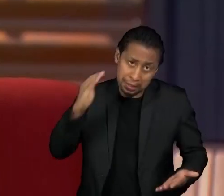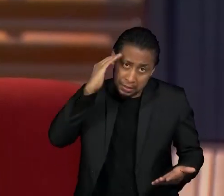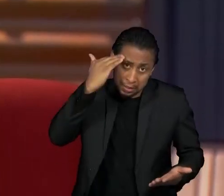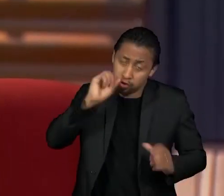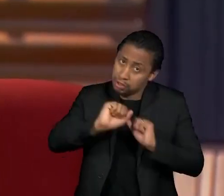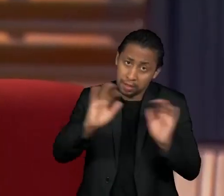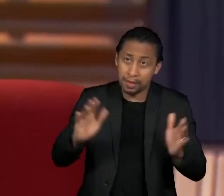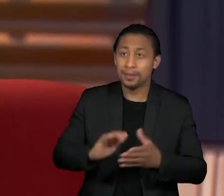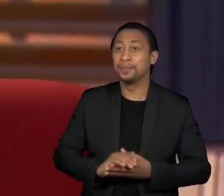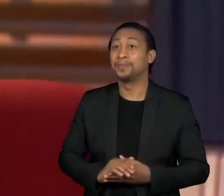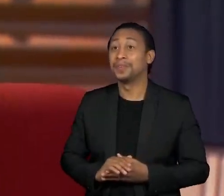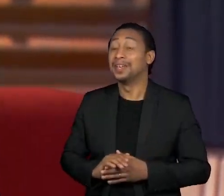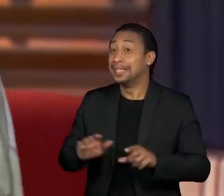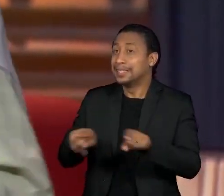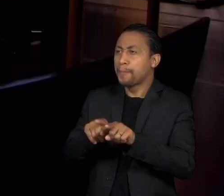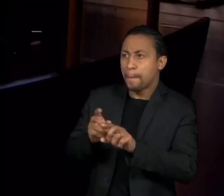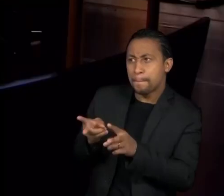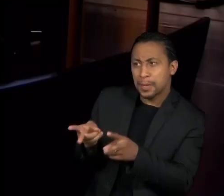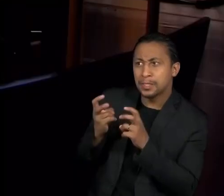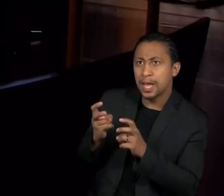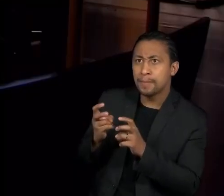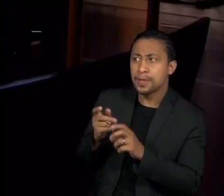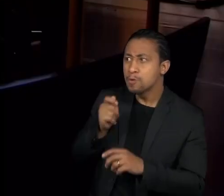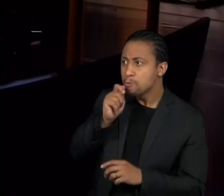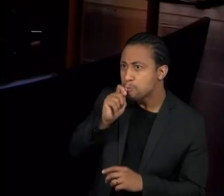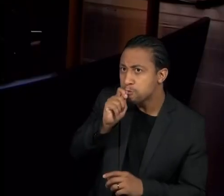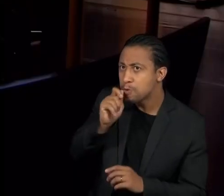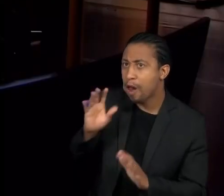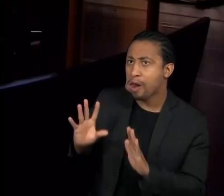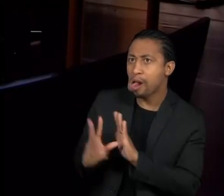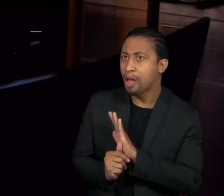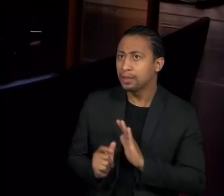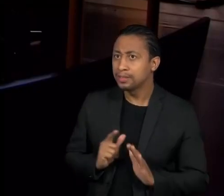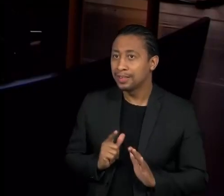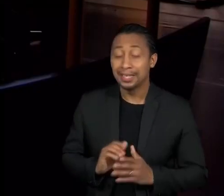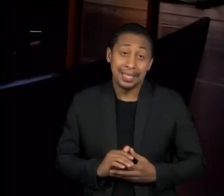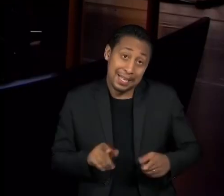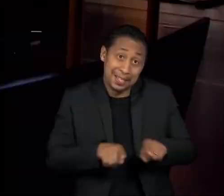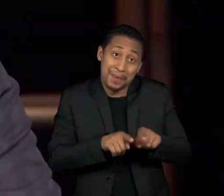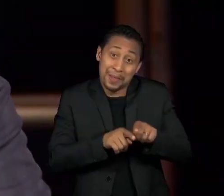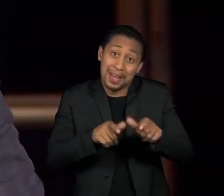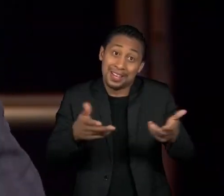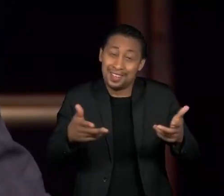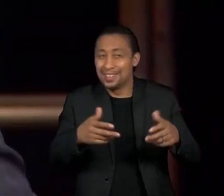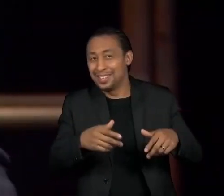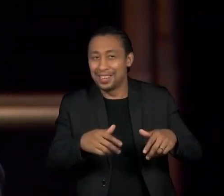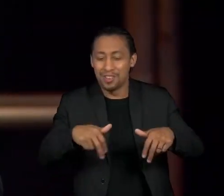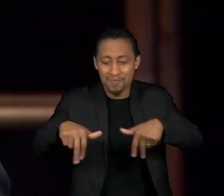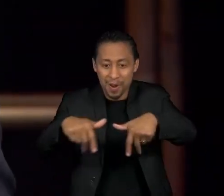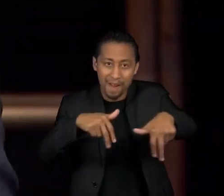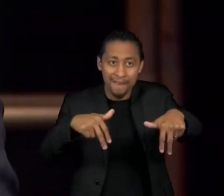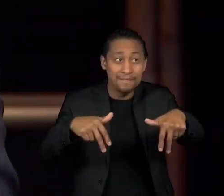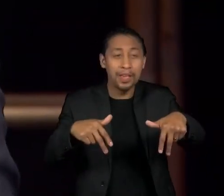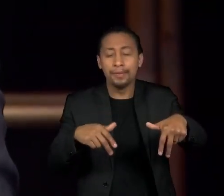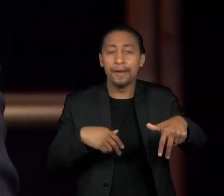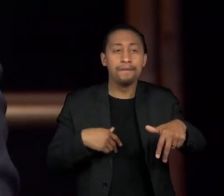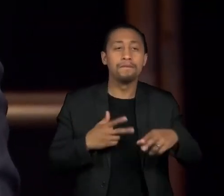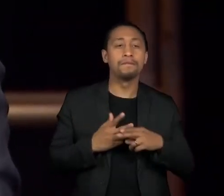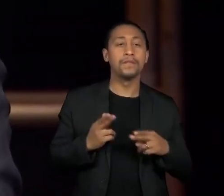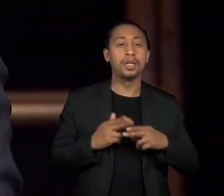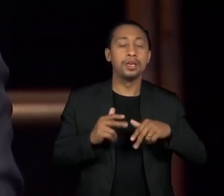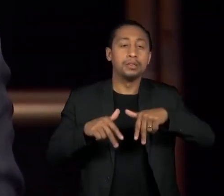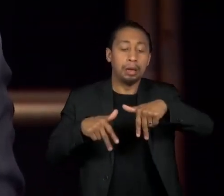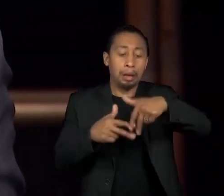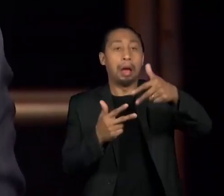identifica o juiz ladrão o juiz ladrão o jogadores que dão mané não é que fazem Então para mim é